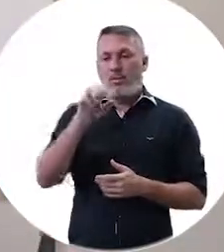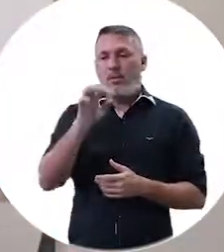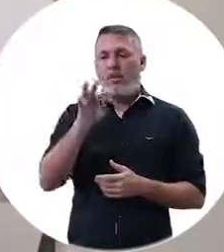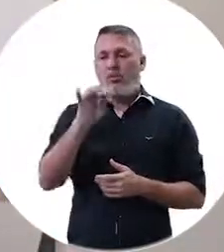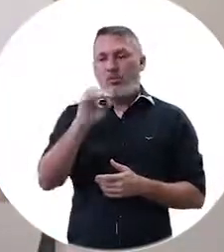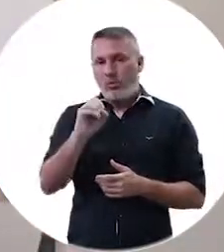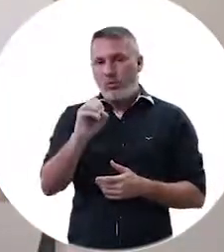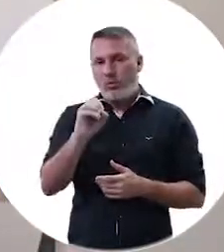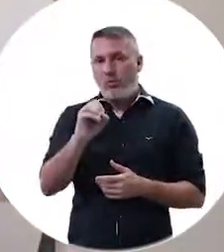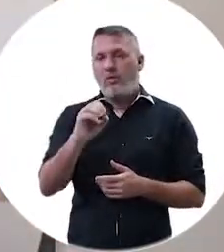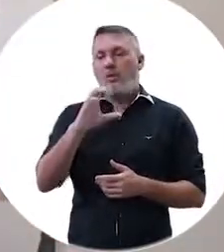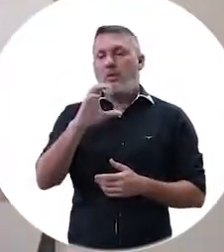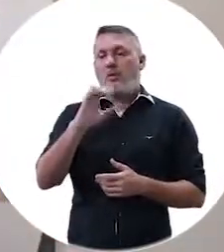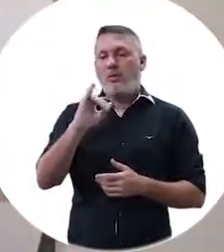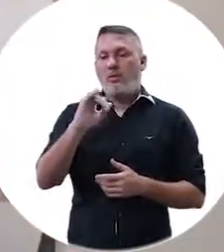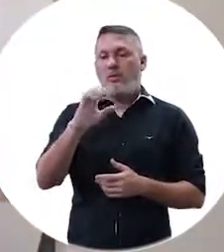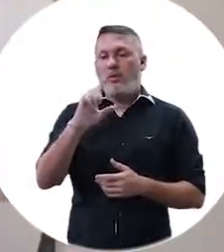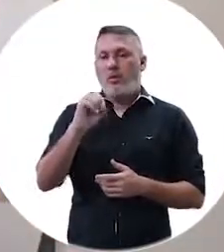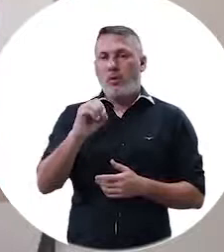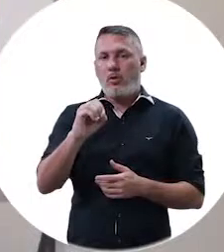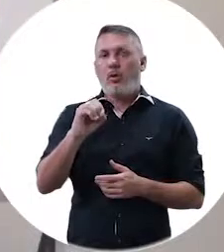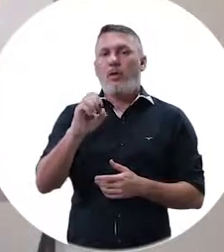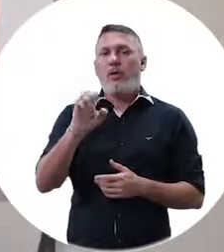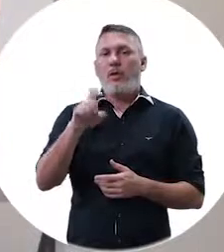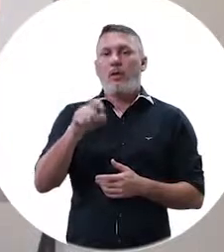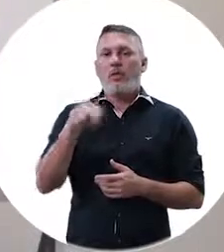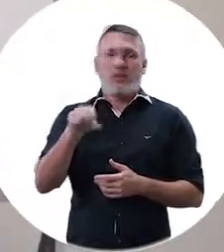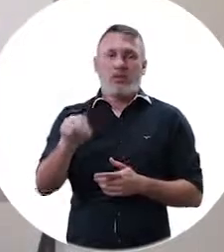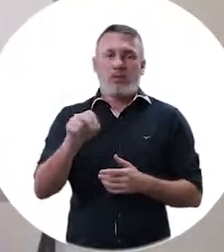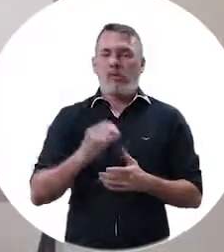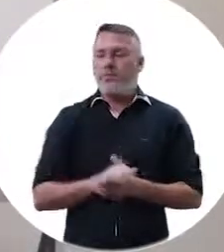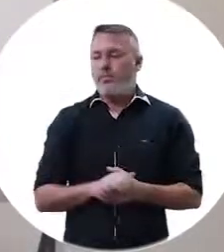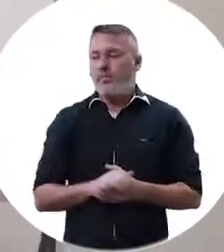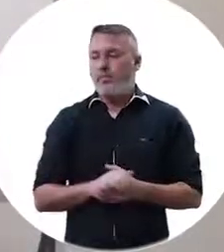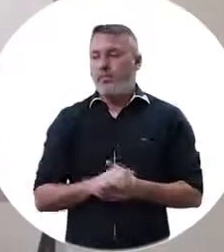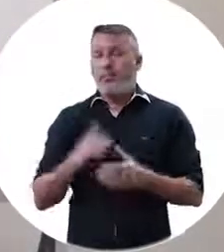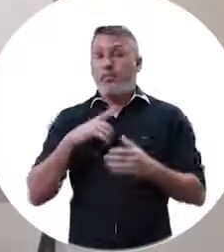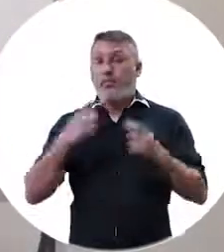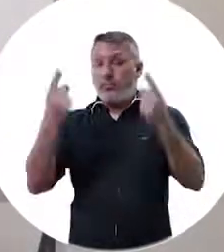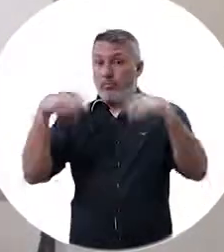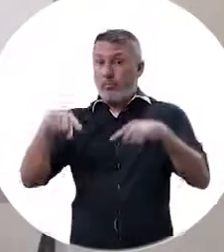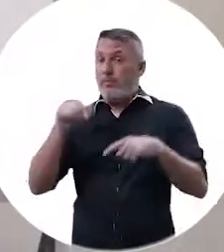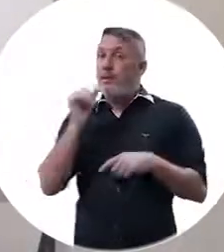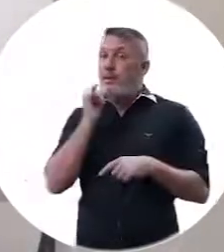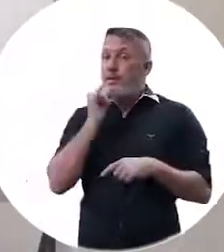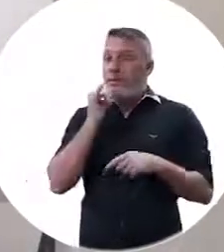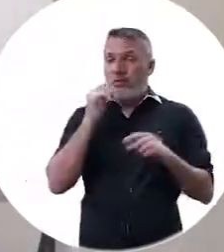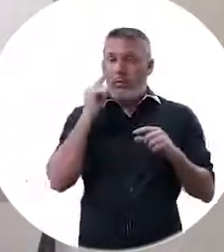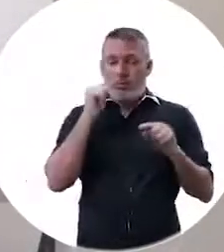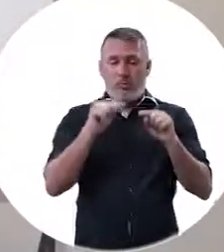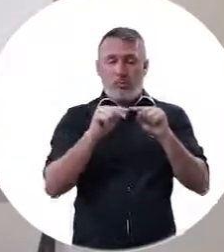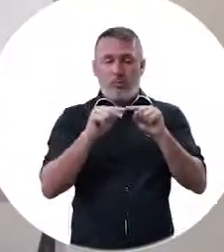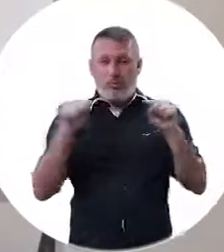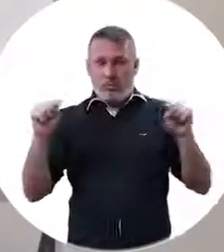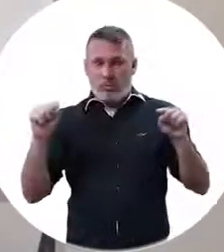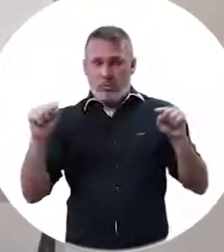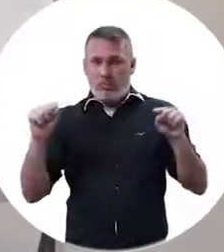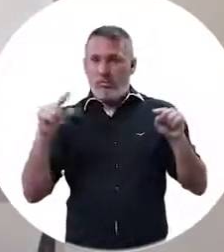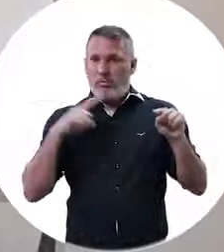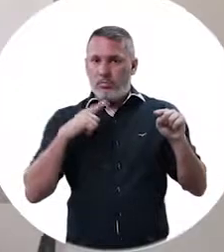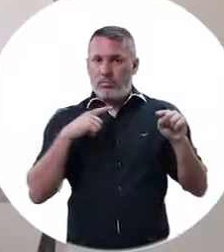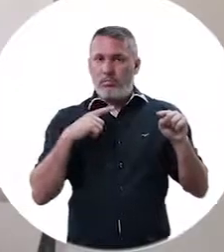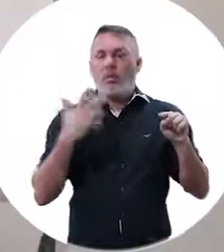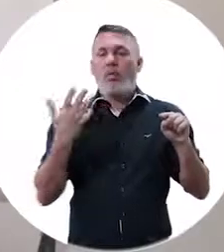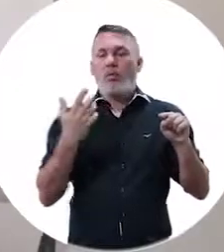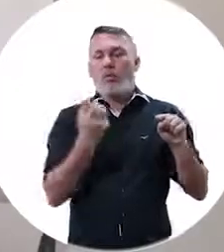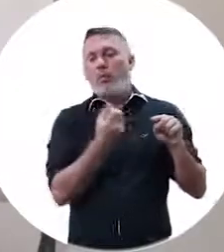trimetil ciclohexano. Exemplo de baixo. Cadeia principal alinear, uma ponta a